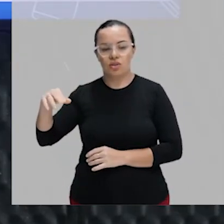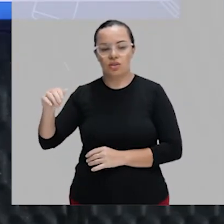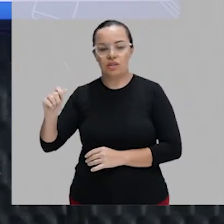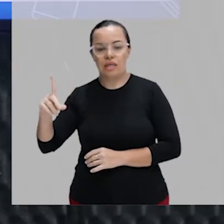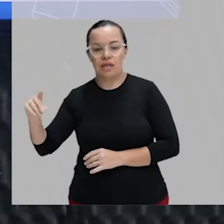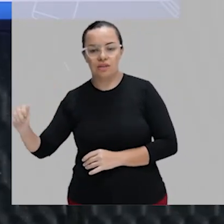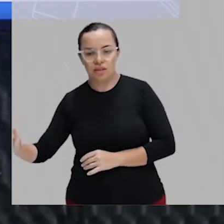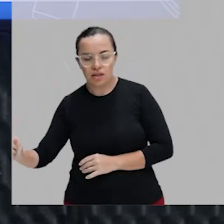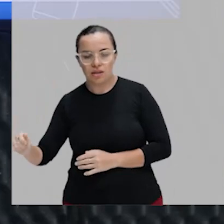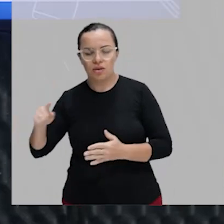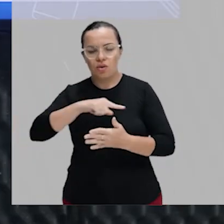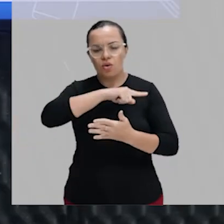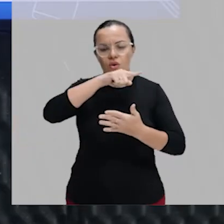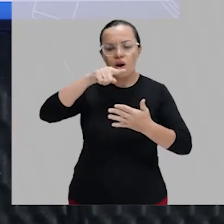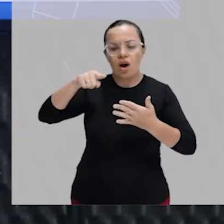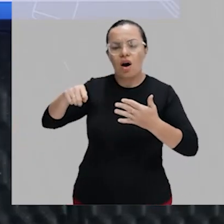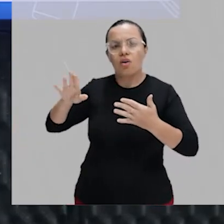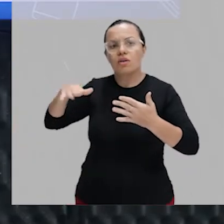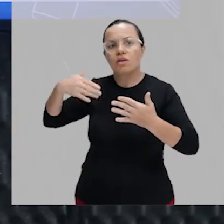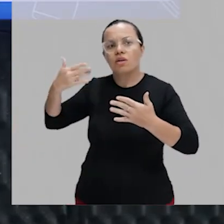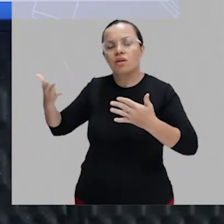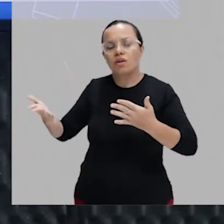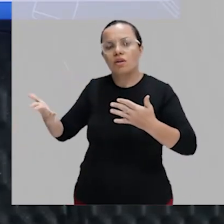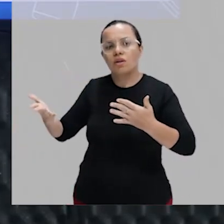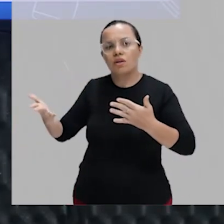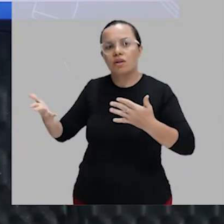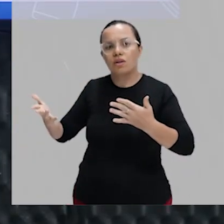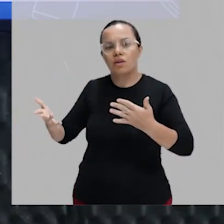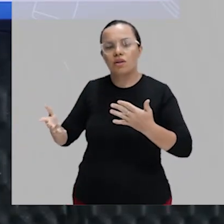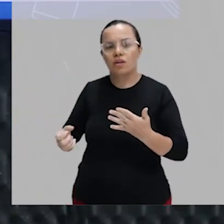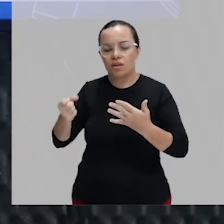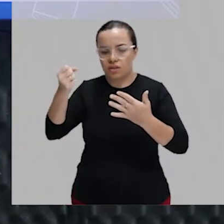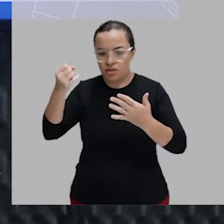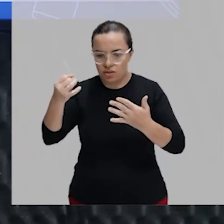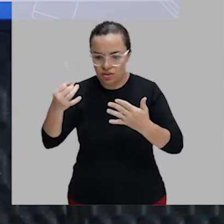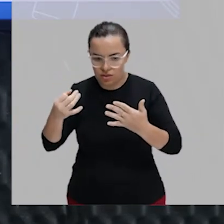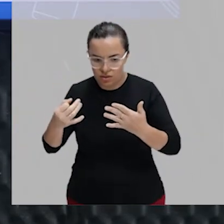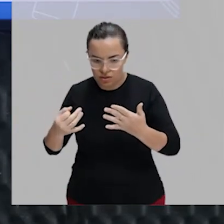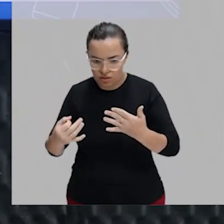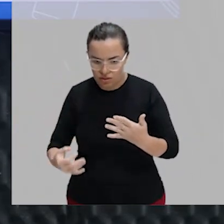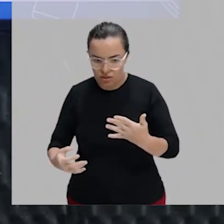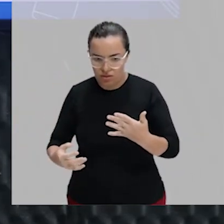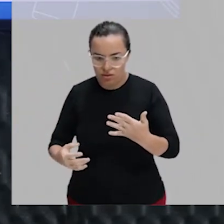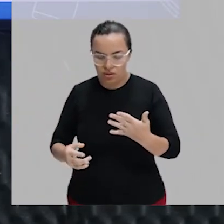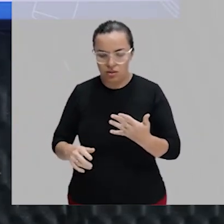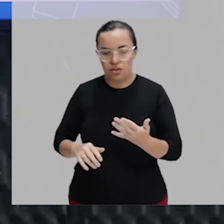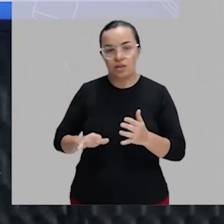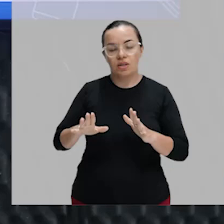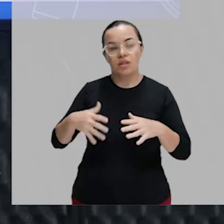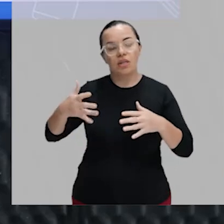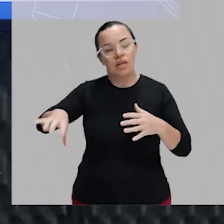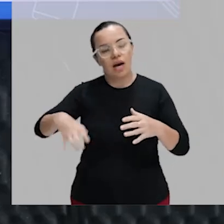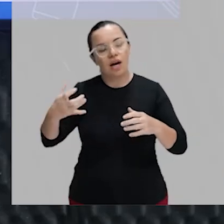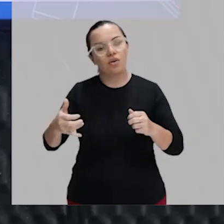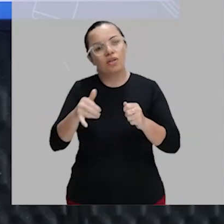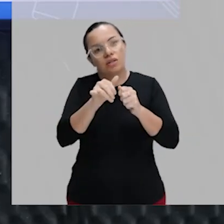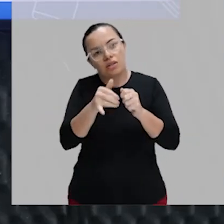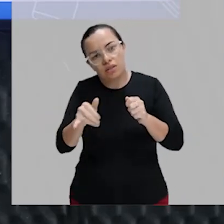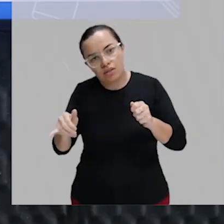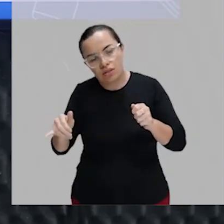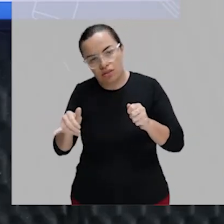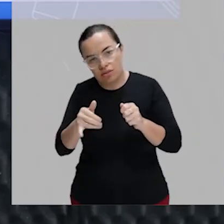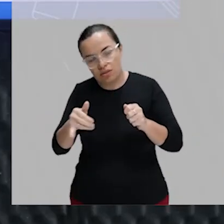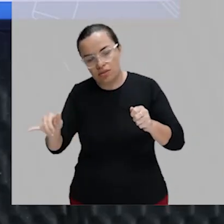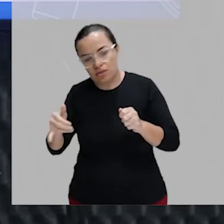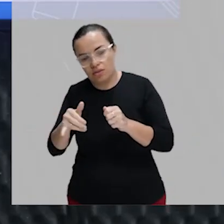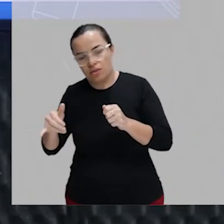que descreve o que acontecerá com a sequência de aminoácidos. Eu quero lembrar para vocês o seguinte: